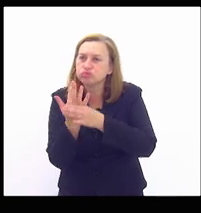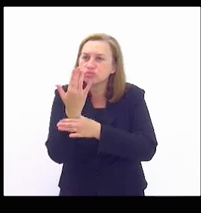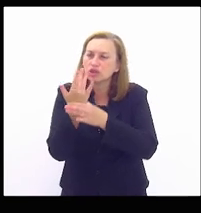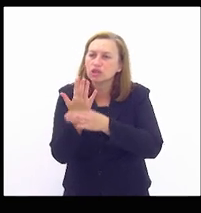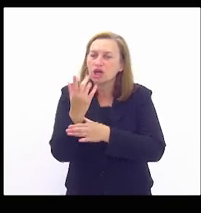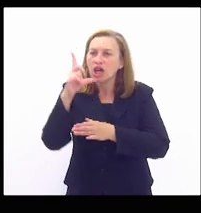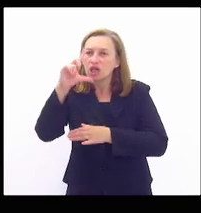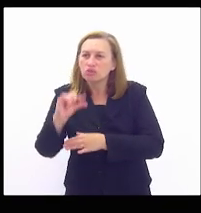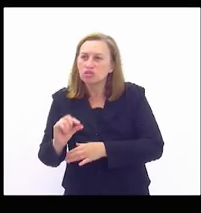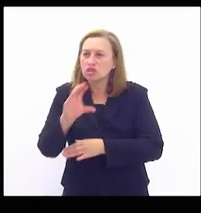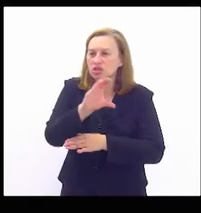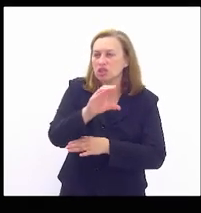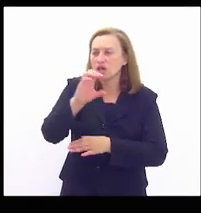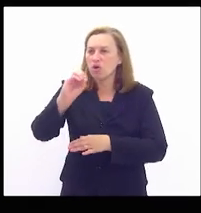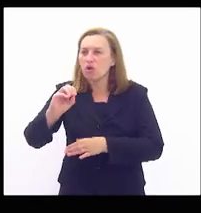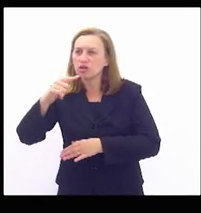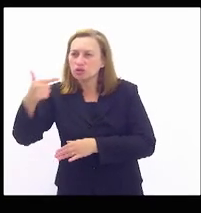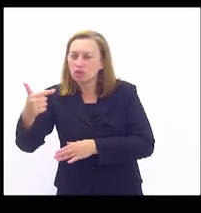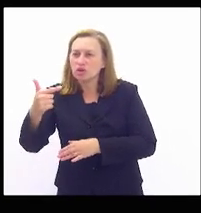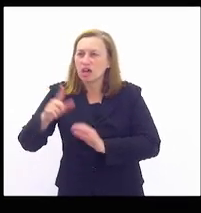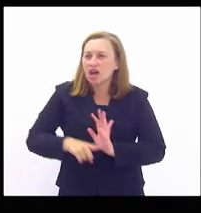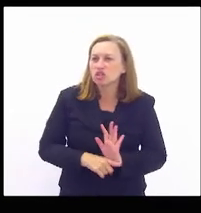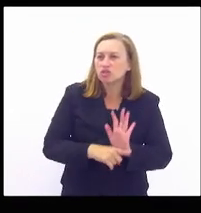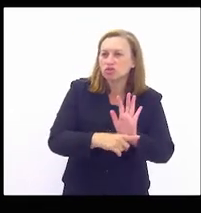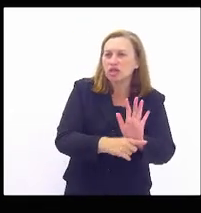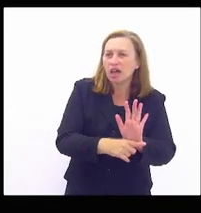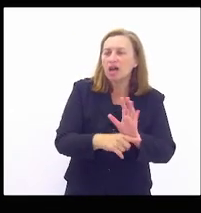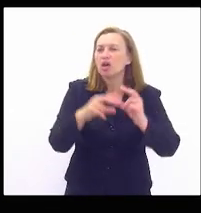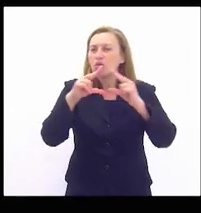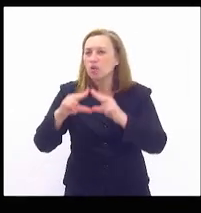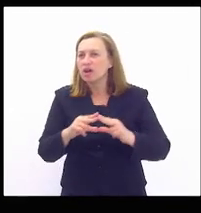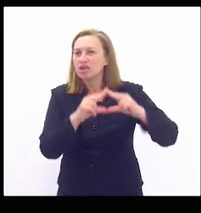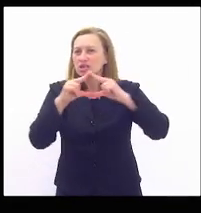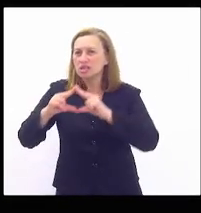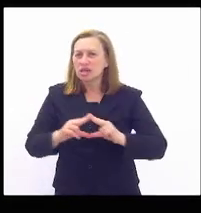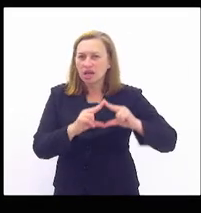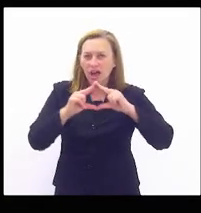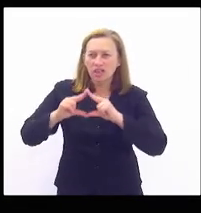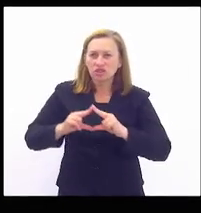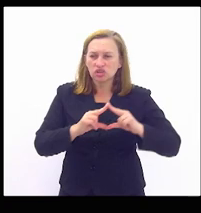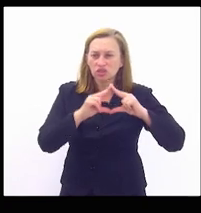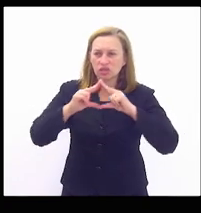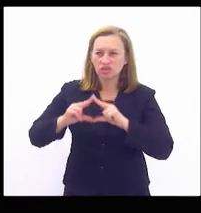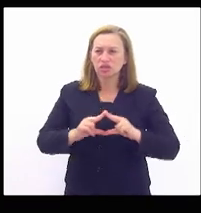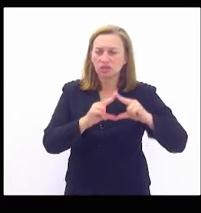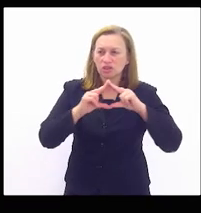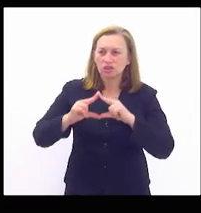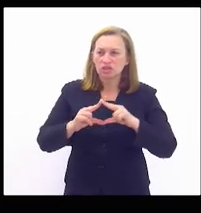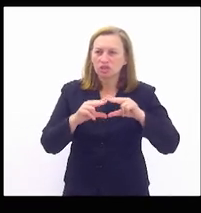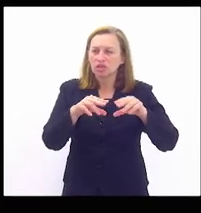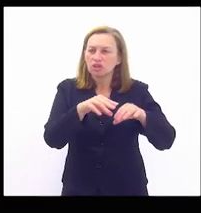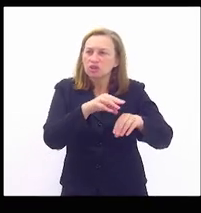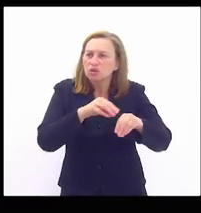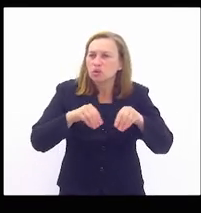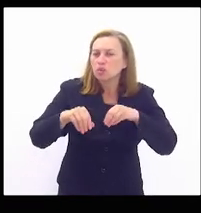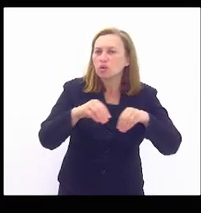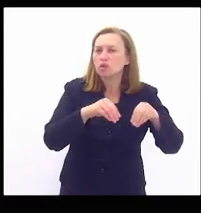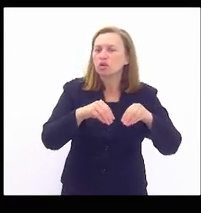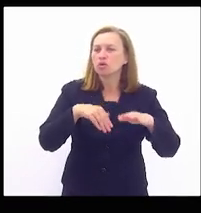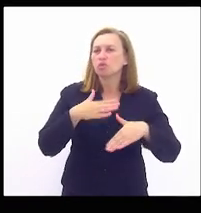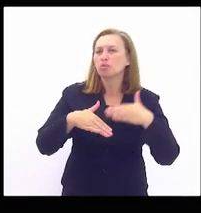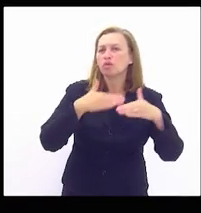CO2, contribuir com a reciclagem, o aumento da reciclagem de resíduos dentro dos nossos processos